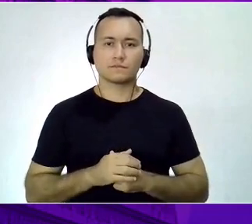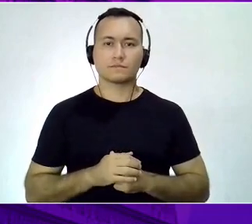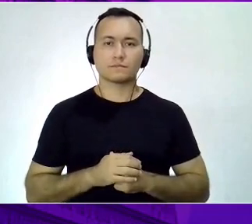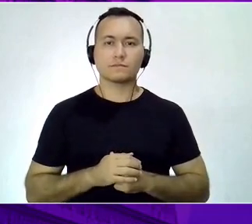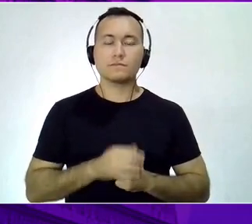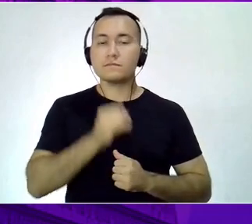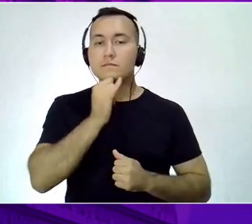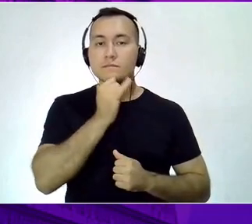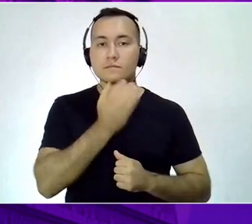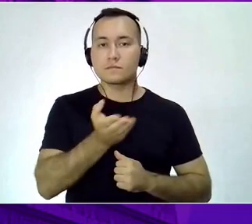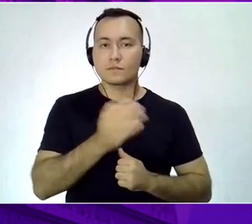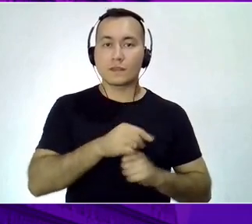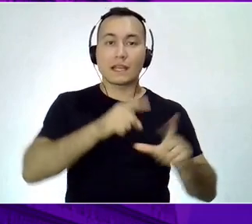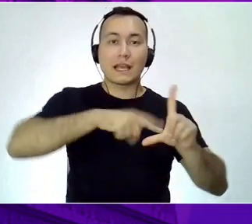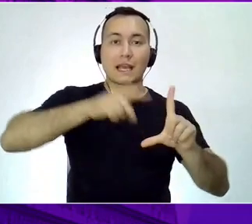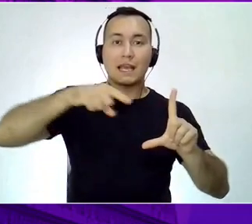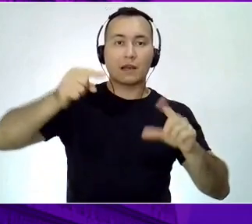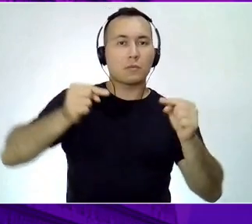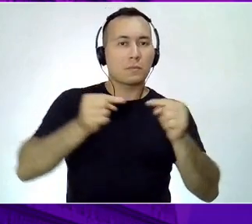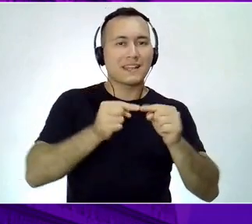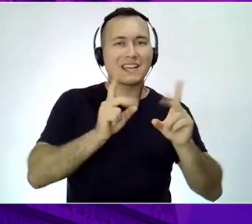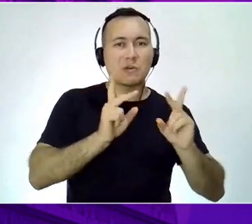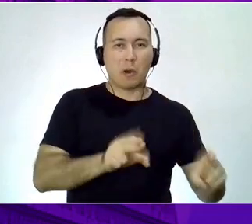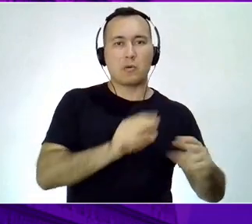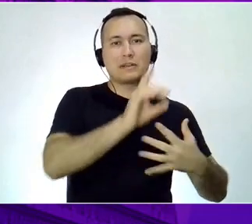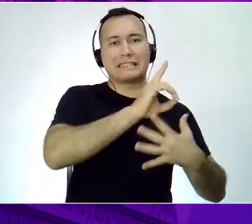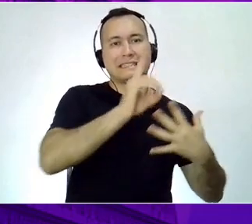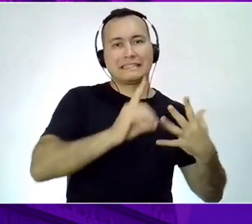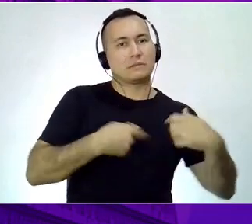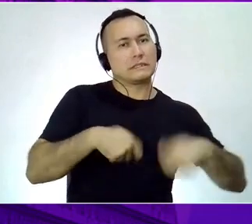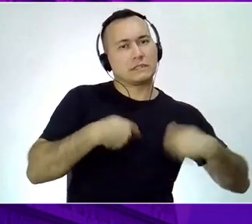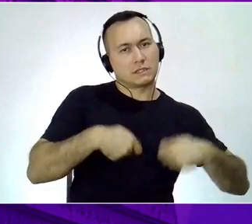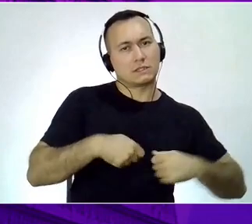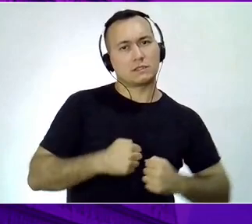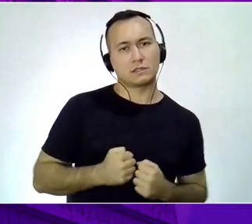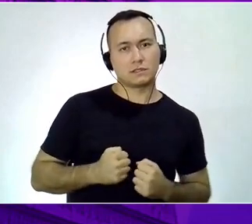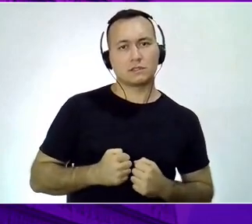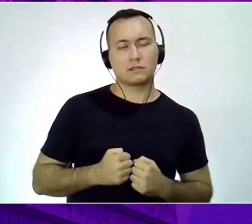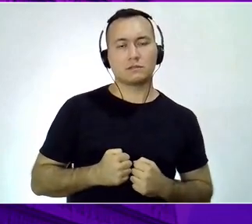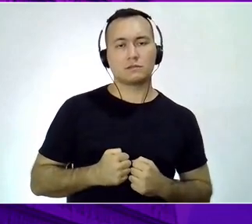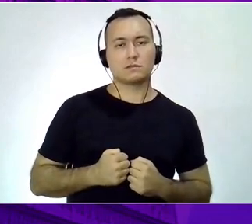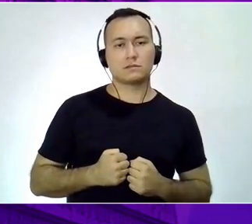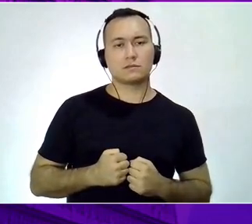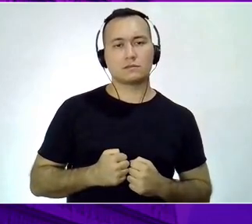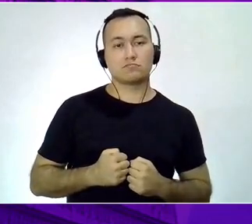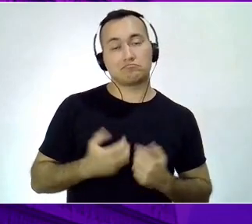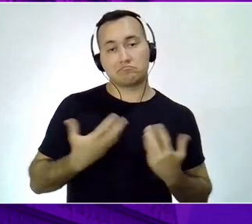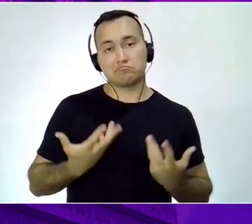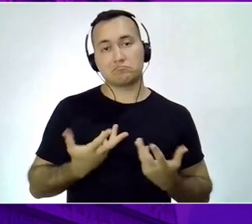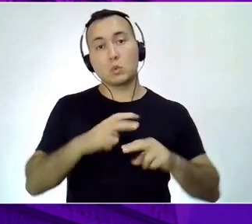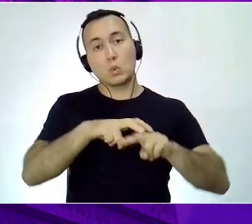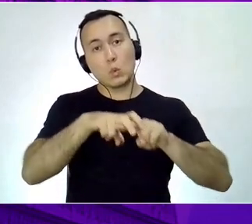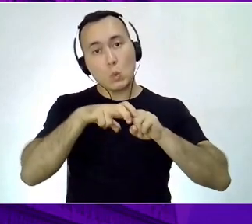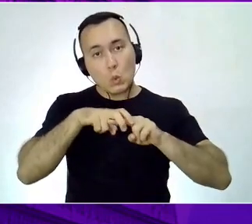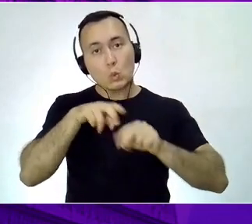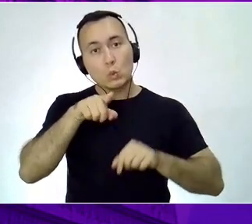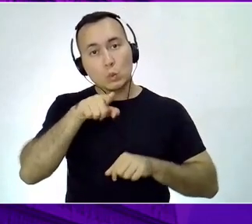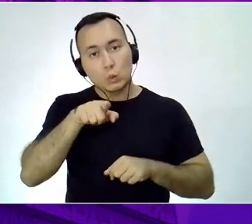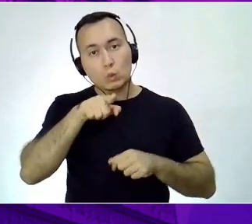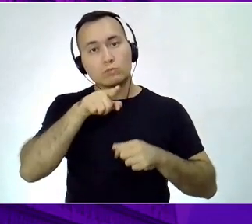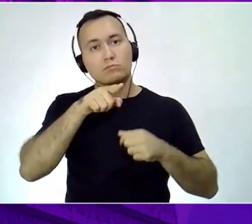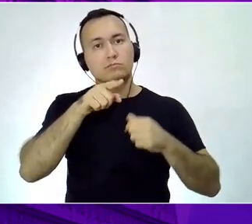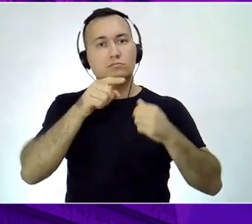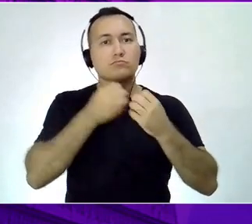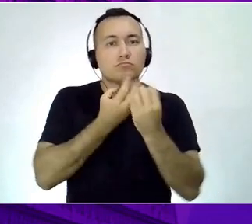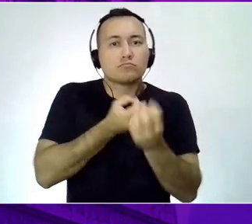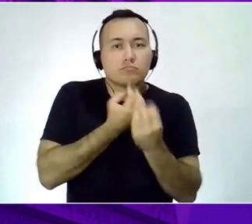usar elementos visuais e associar eles aos valores dos nossos dados, né? mas tem elementos visuais que a gente interpreta